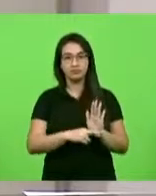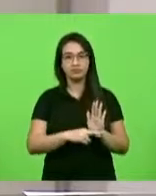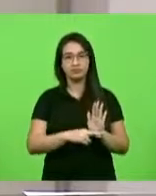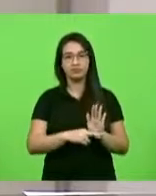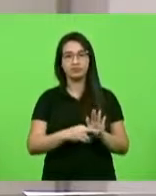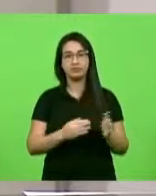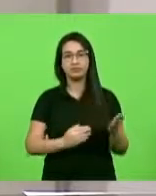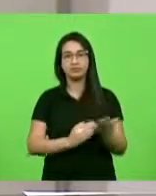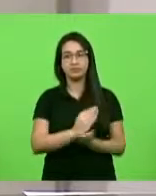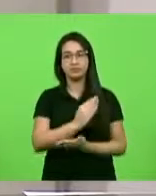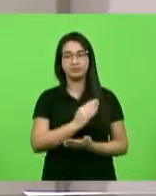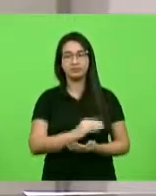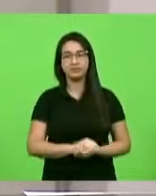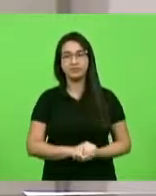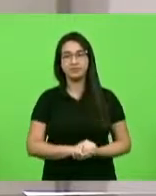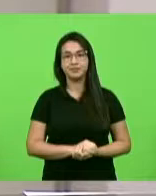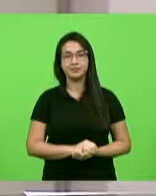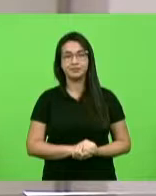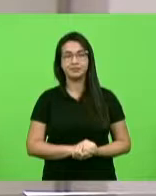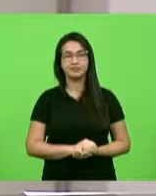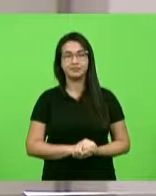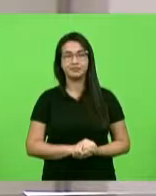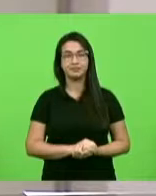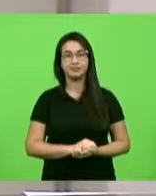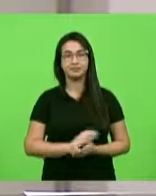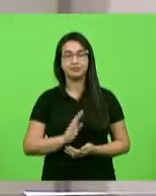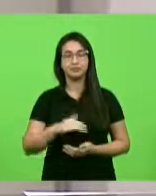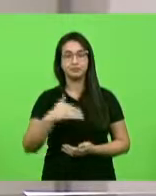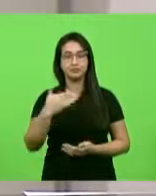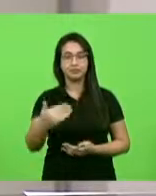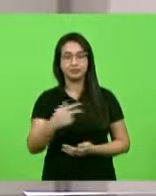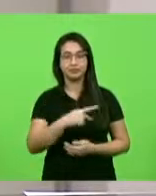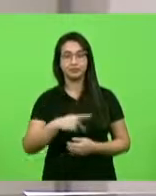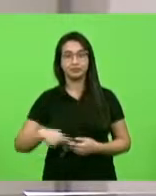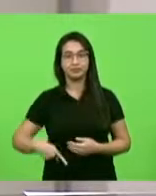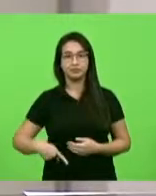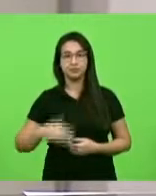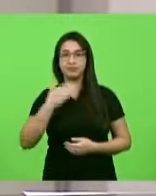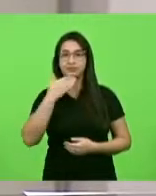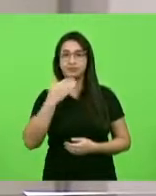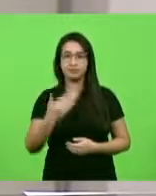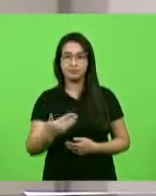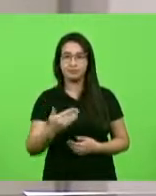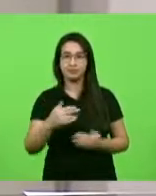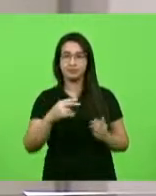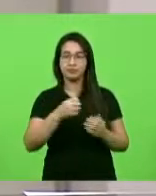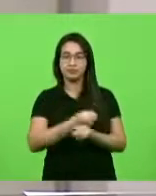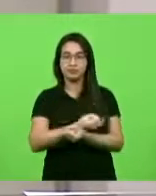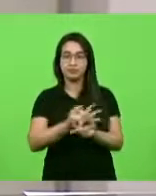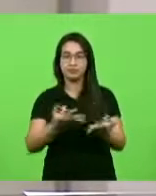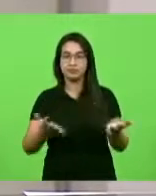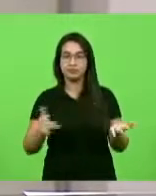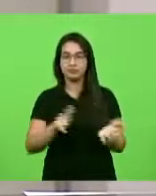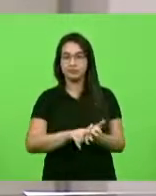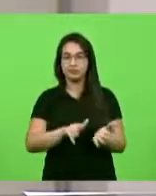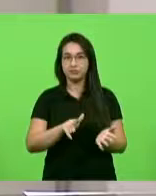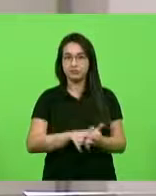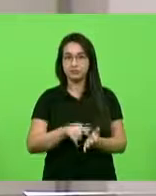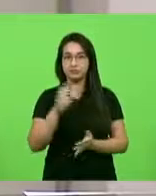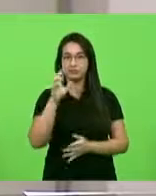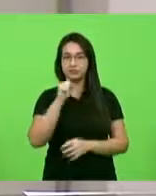aprovada. Expediente. O senhor presidente solicitou que se procedesse à distribuição. Breves